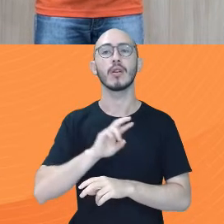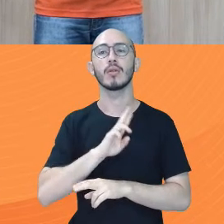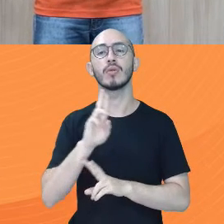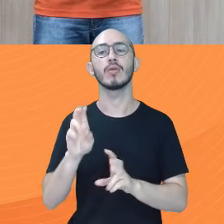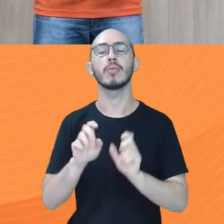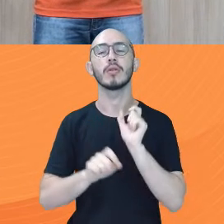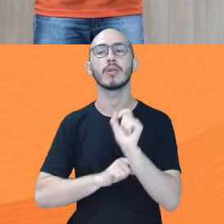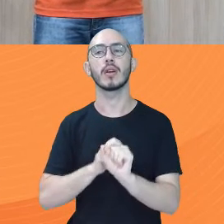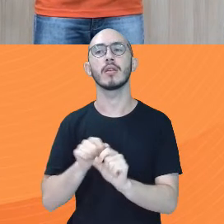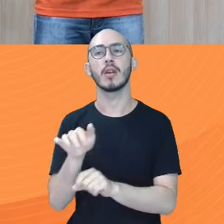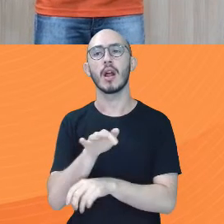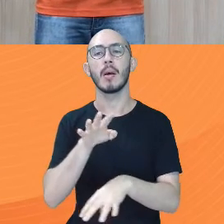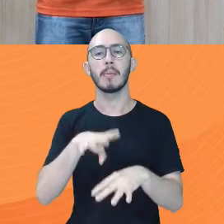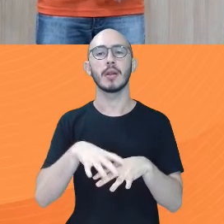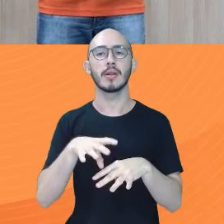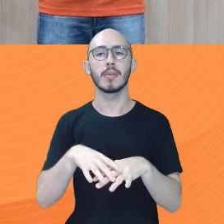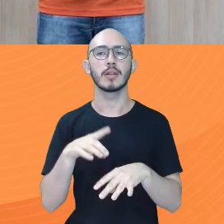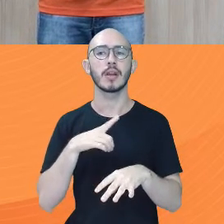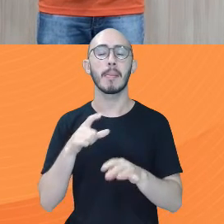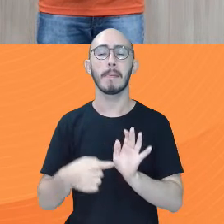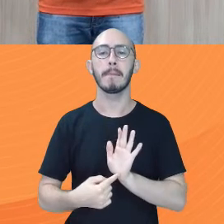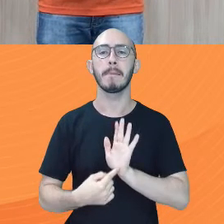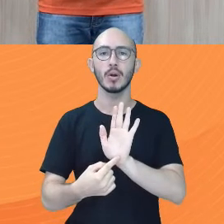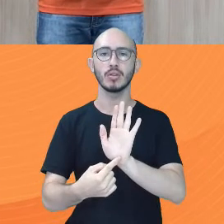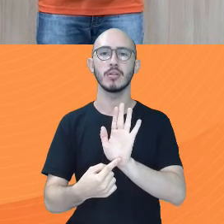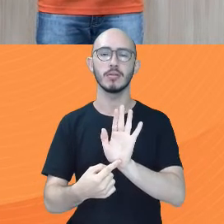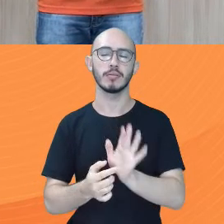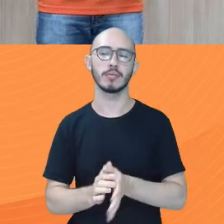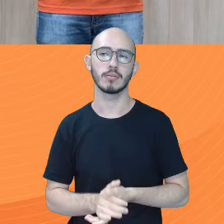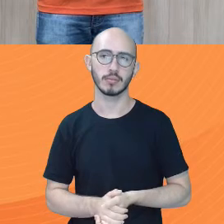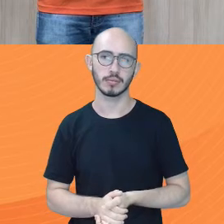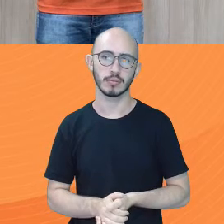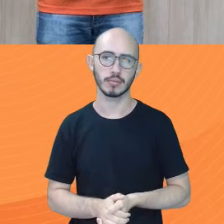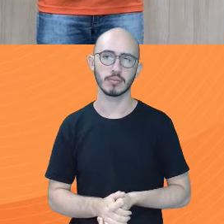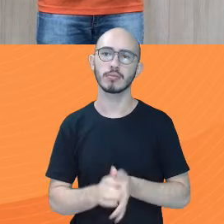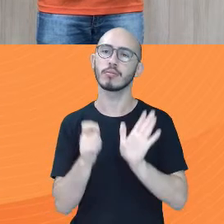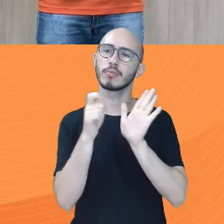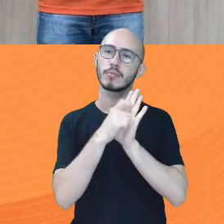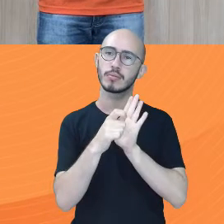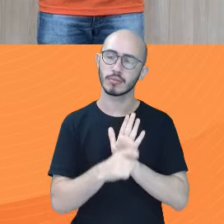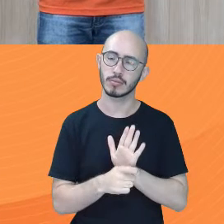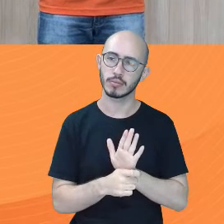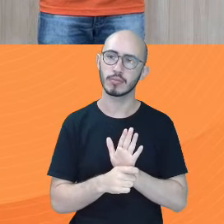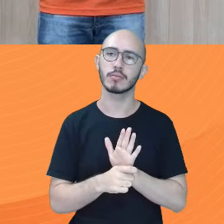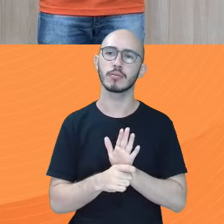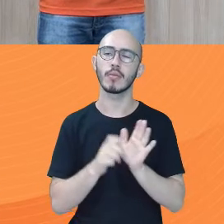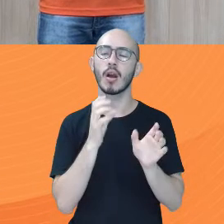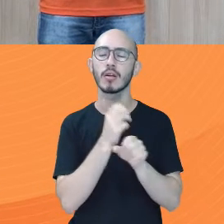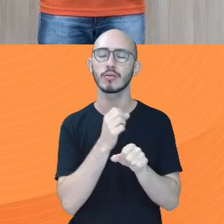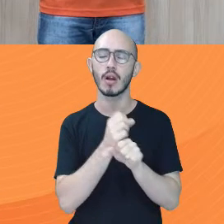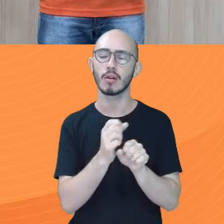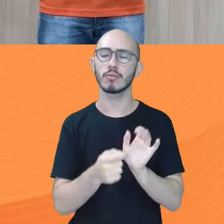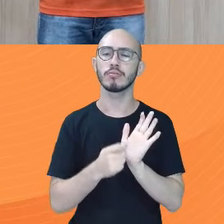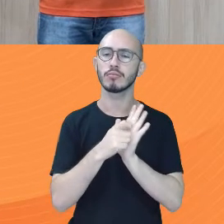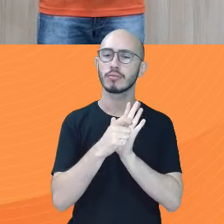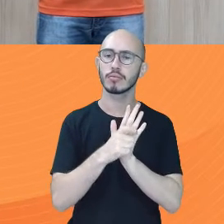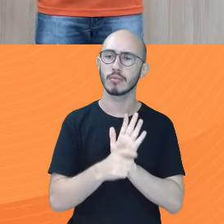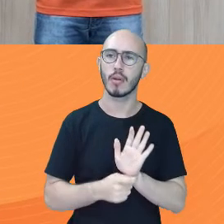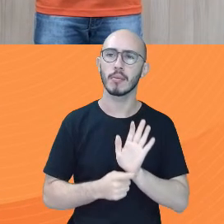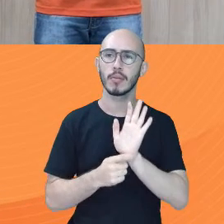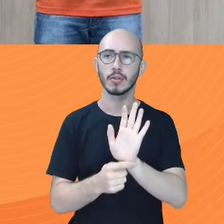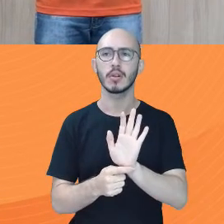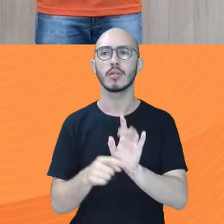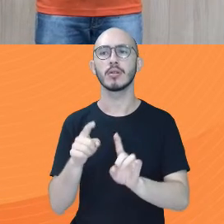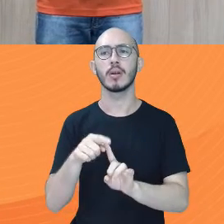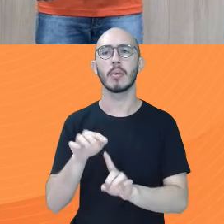aí na matemática de colocar em evidência, certo? Escrever uma soma na forma de uma